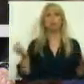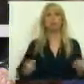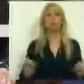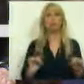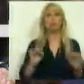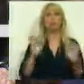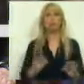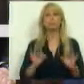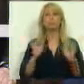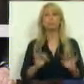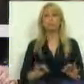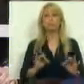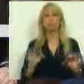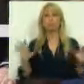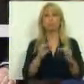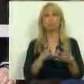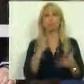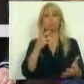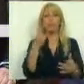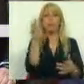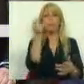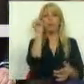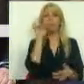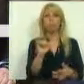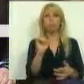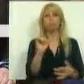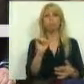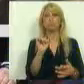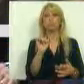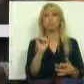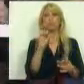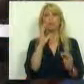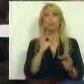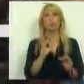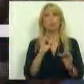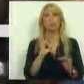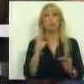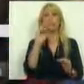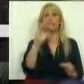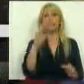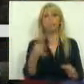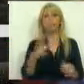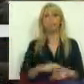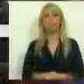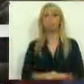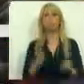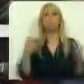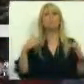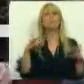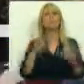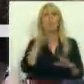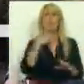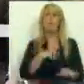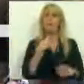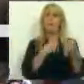efetiva reflexo nos custos tarifários a serem acautelados pelo ICP. Mas gostaria de levantar quatro